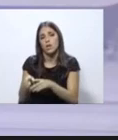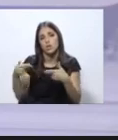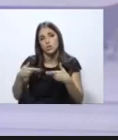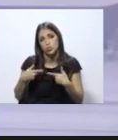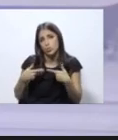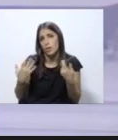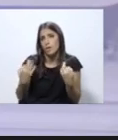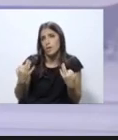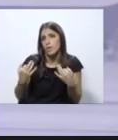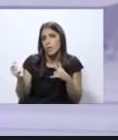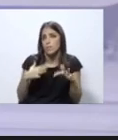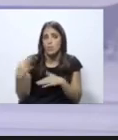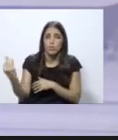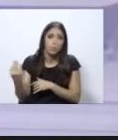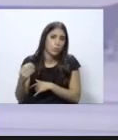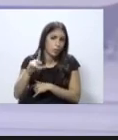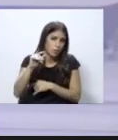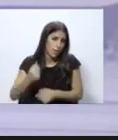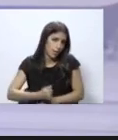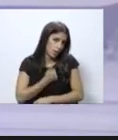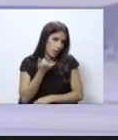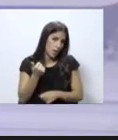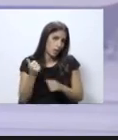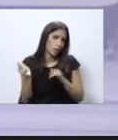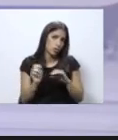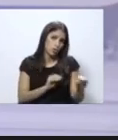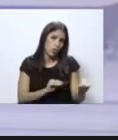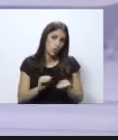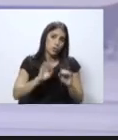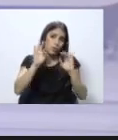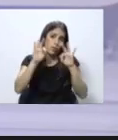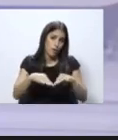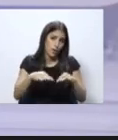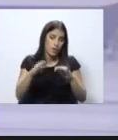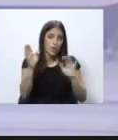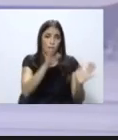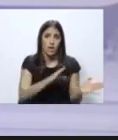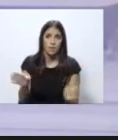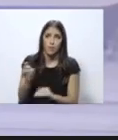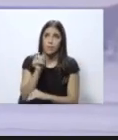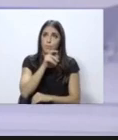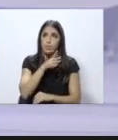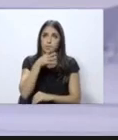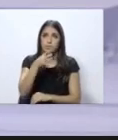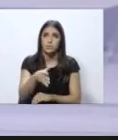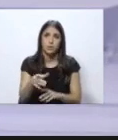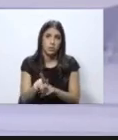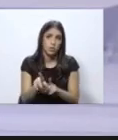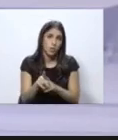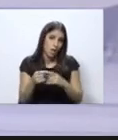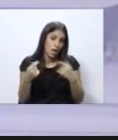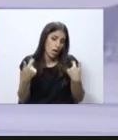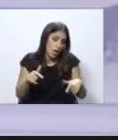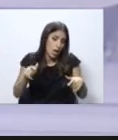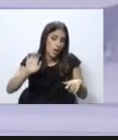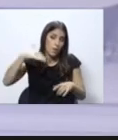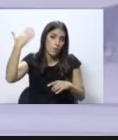Porto ganhe jogos e para que, no final da época, se possa dizer que foi um jogador determinante para a conquista de títulos, que